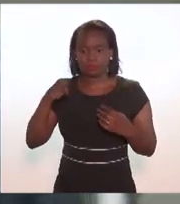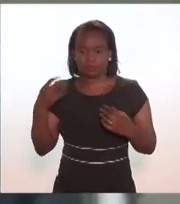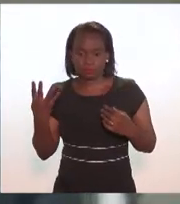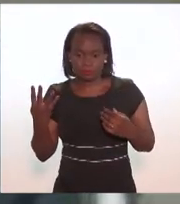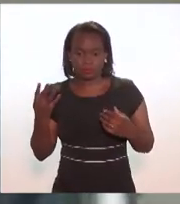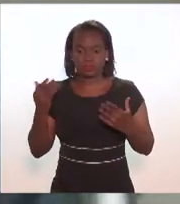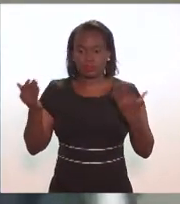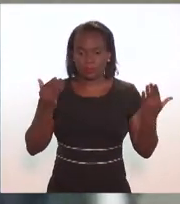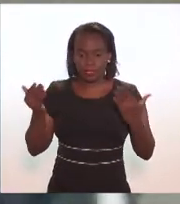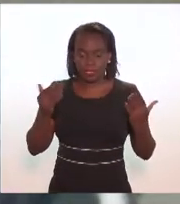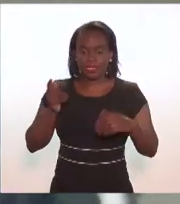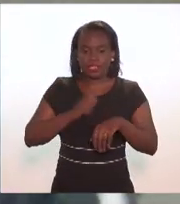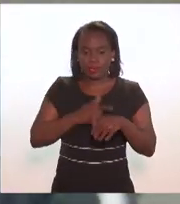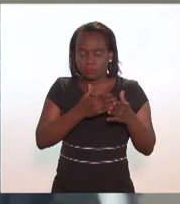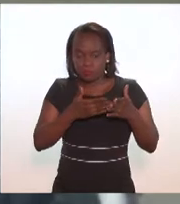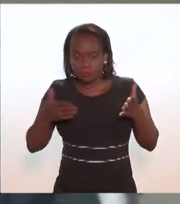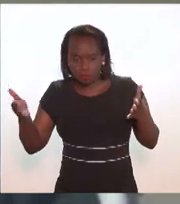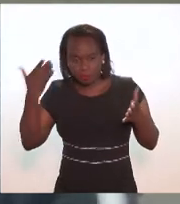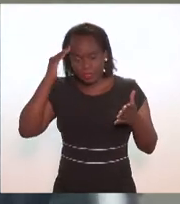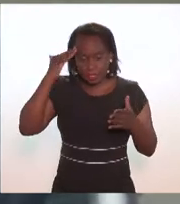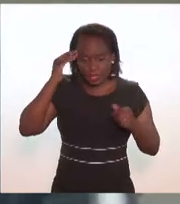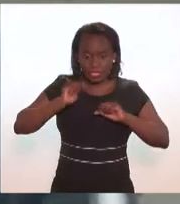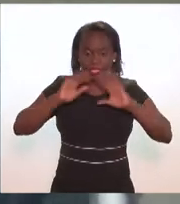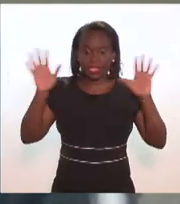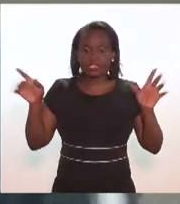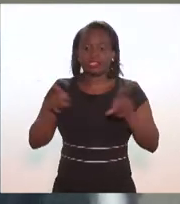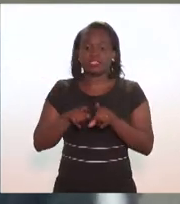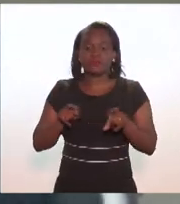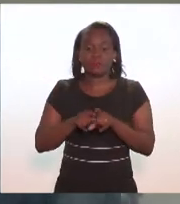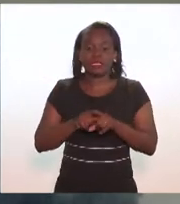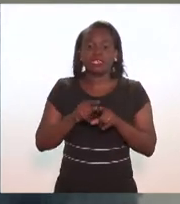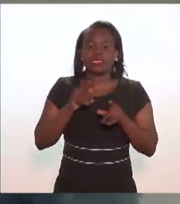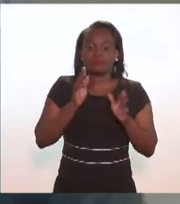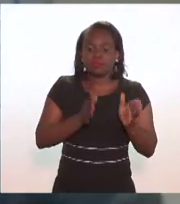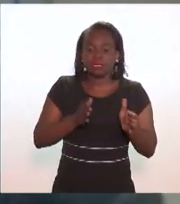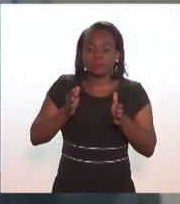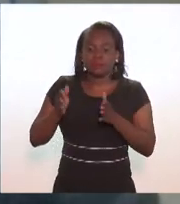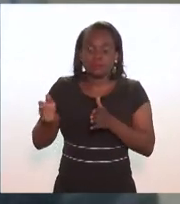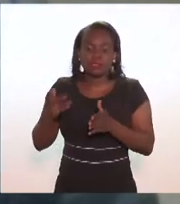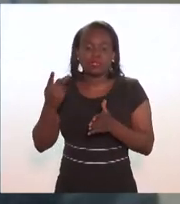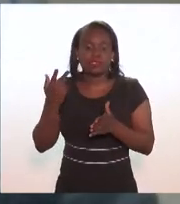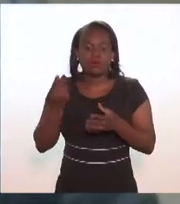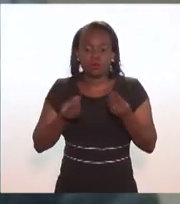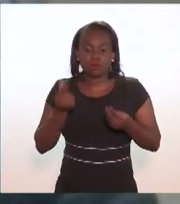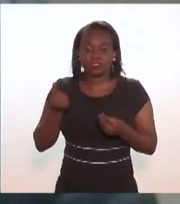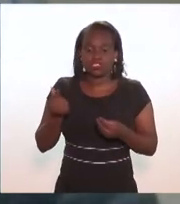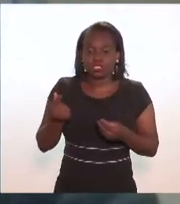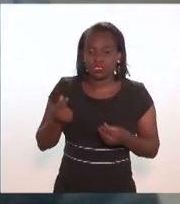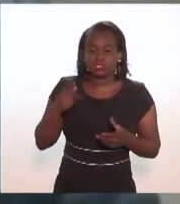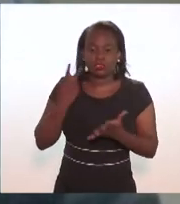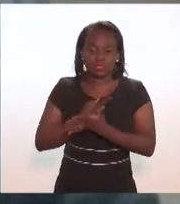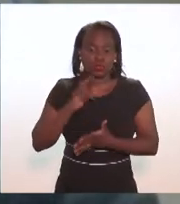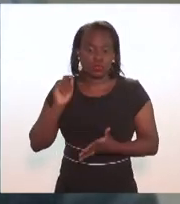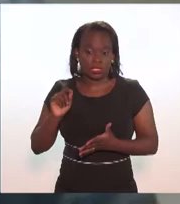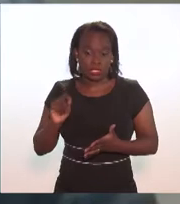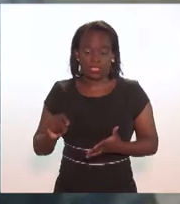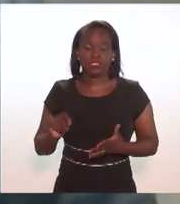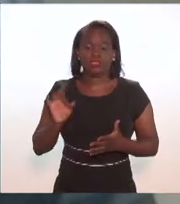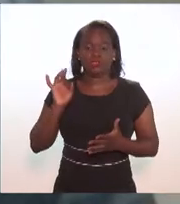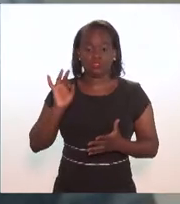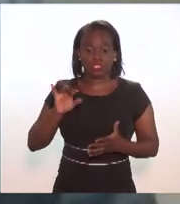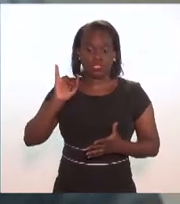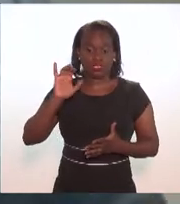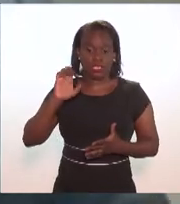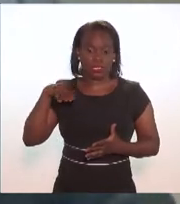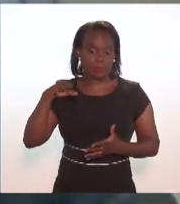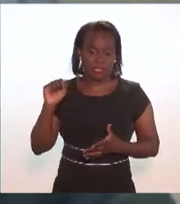longo do tempo do que aconteceu, e também um pouco do que aconteceu com cada uma das nossas receitas, que não só são